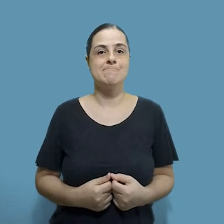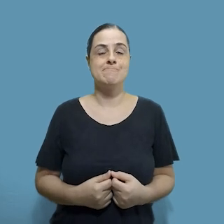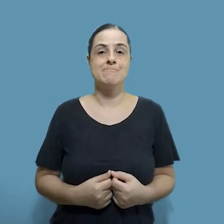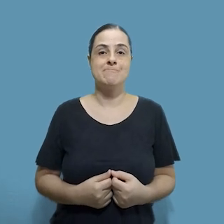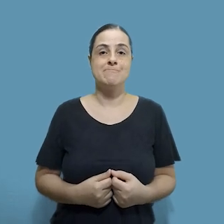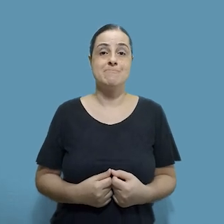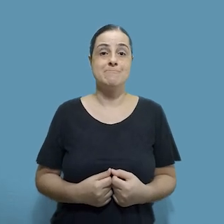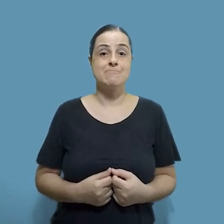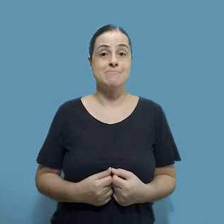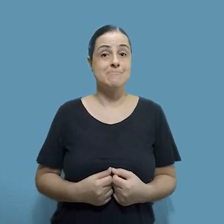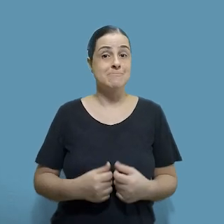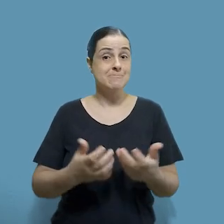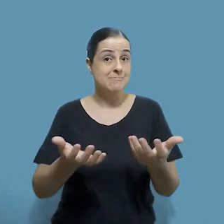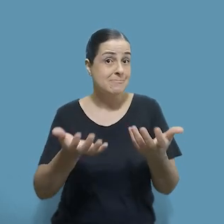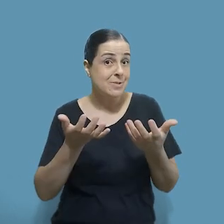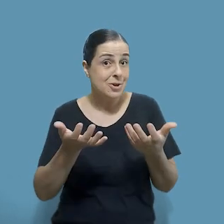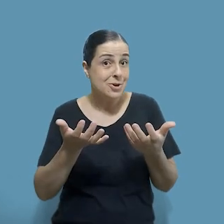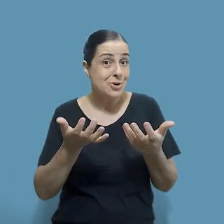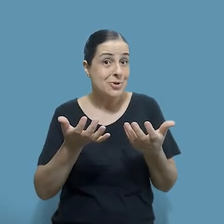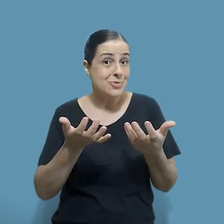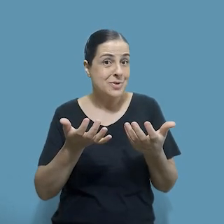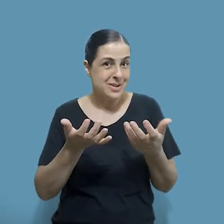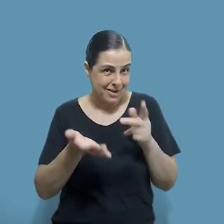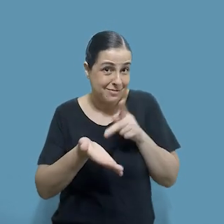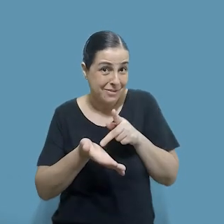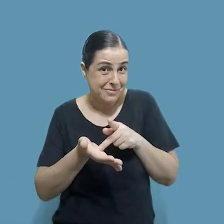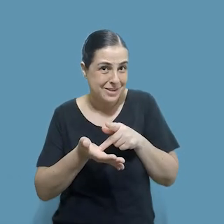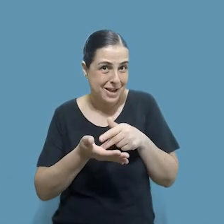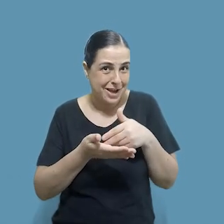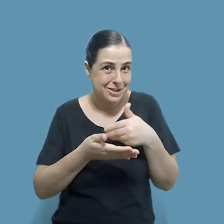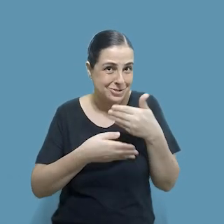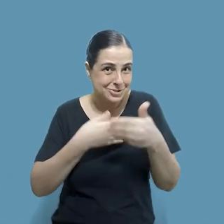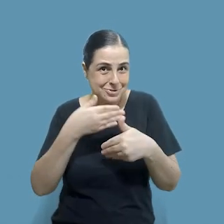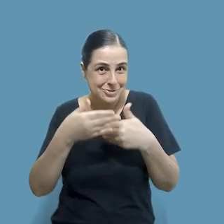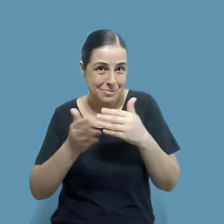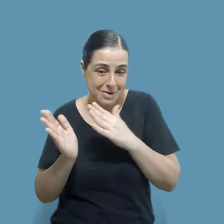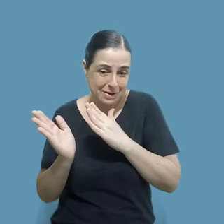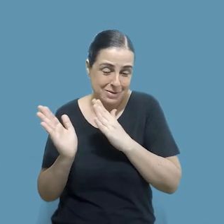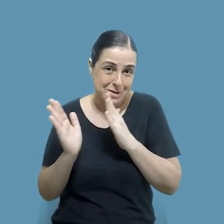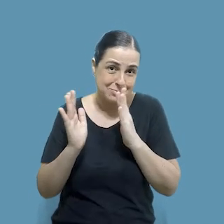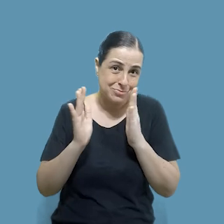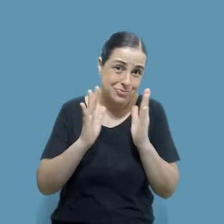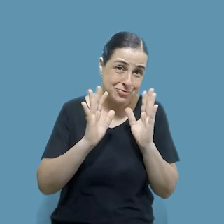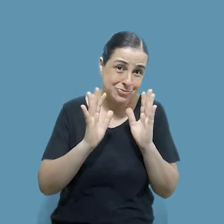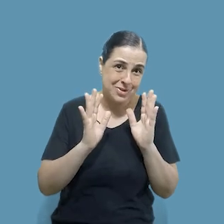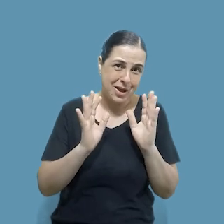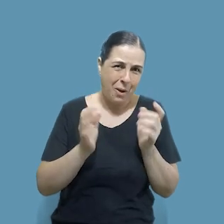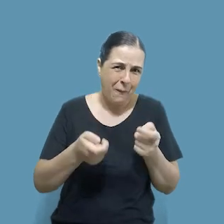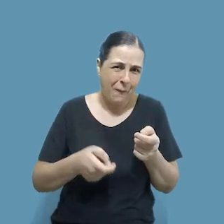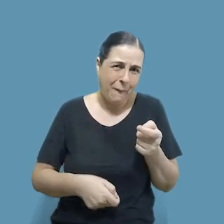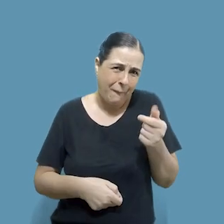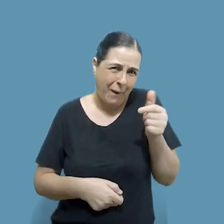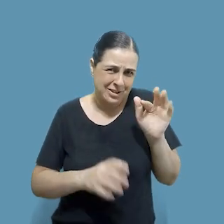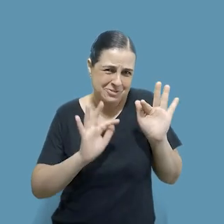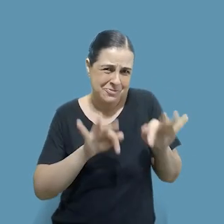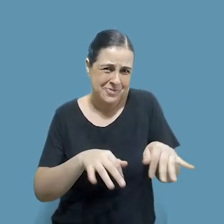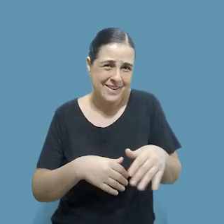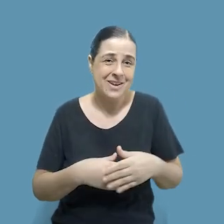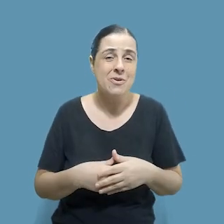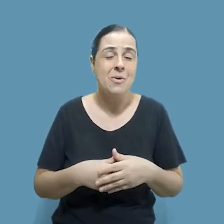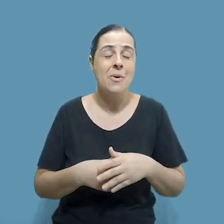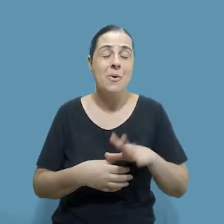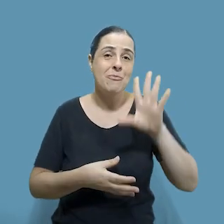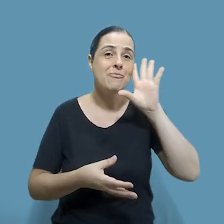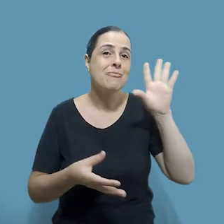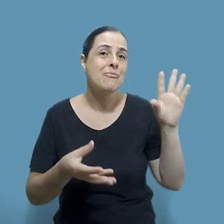Não, eu queria, na verdade, meio caminhando para o final, né, que você comentasse um pouco assim do que a